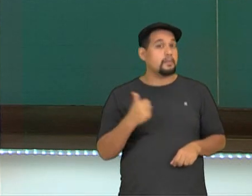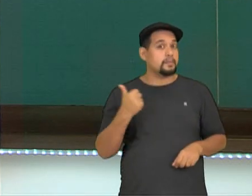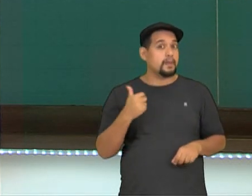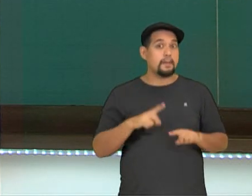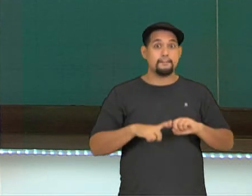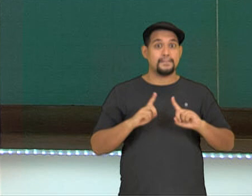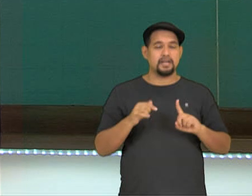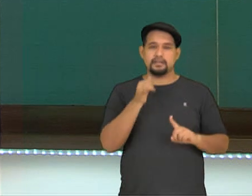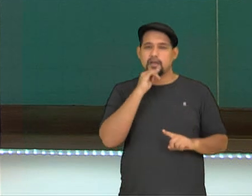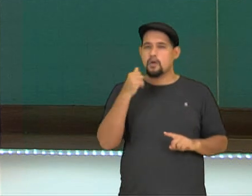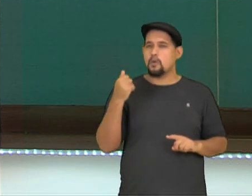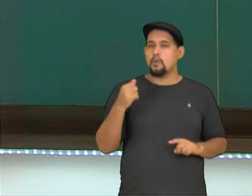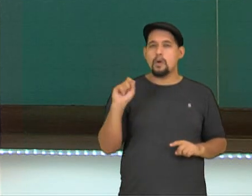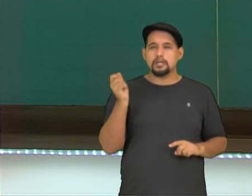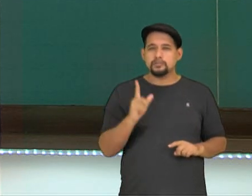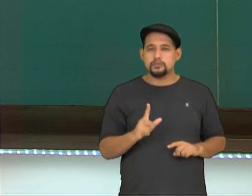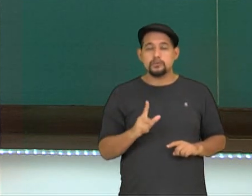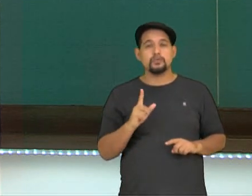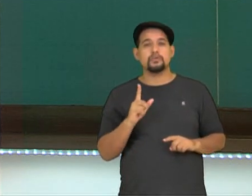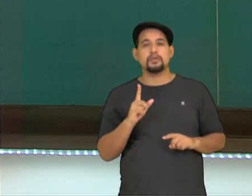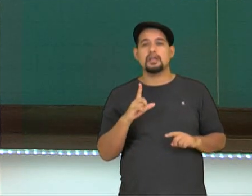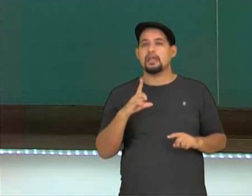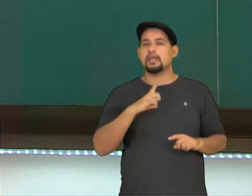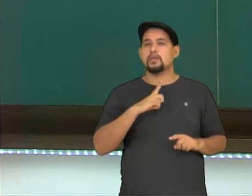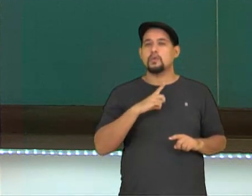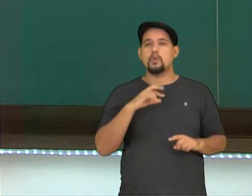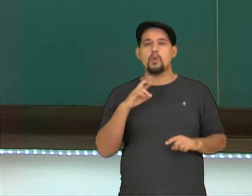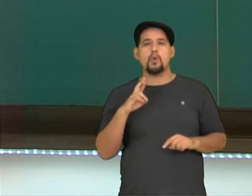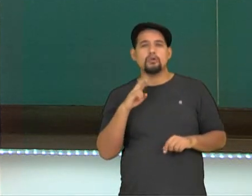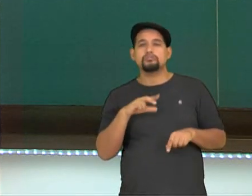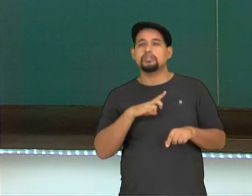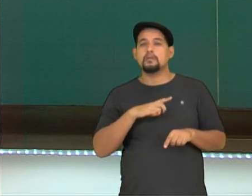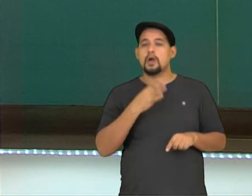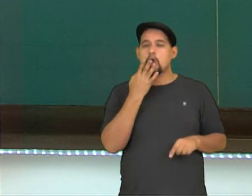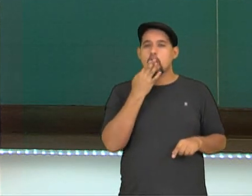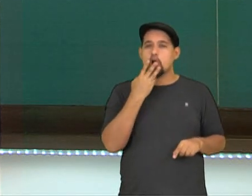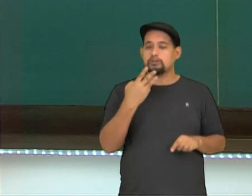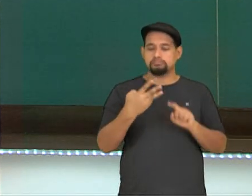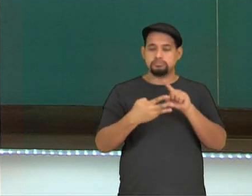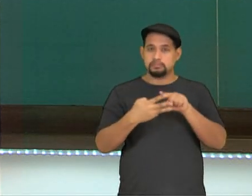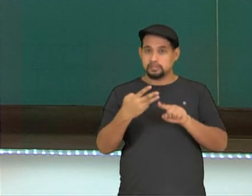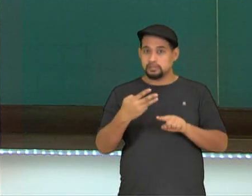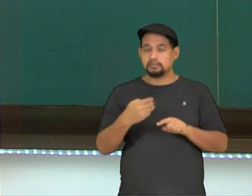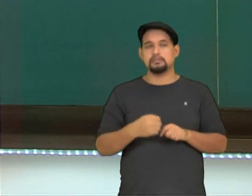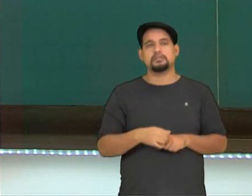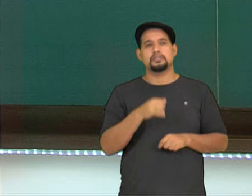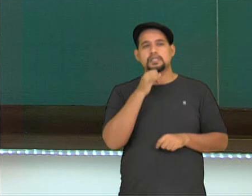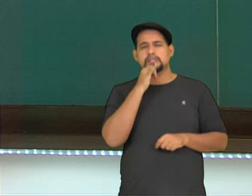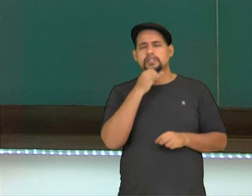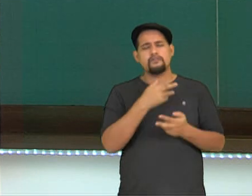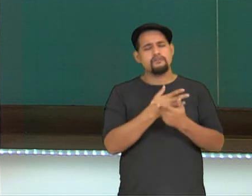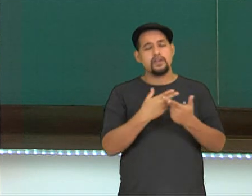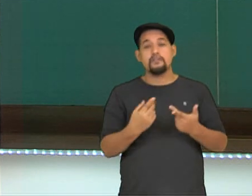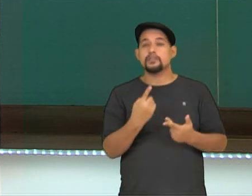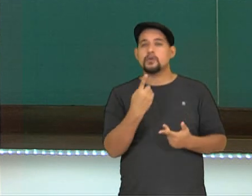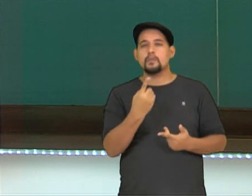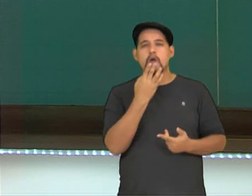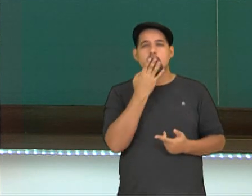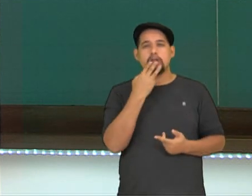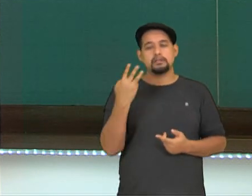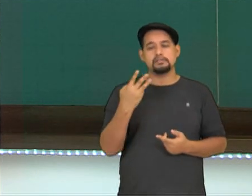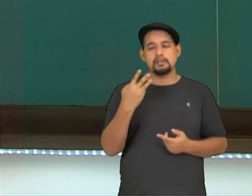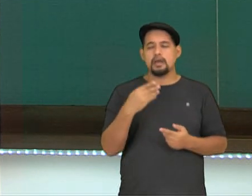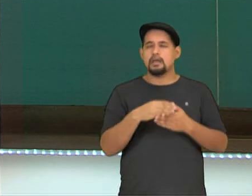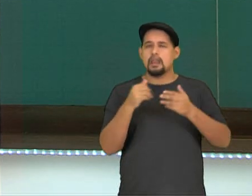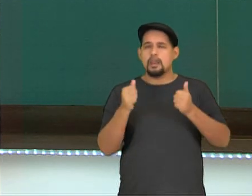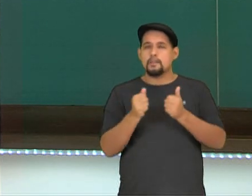que entre o azul e o roxo, nós temos uma cor terciária. Então vai ter 3 cores primárias, 3 cores secundárias e vai ter uma cor terciária aqui